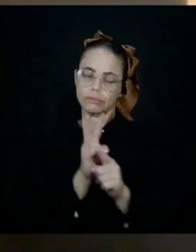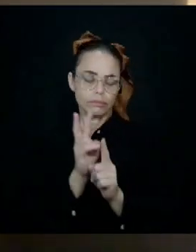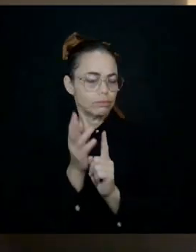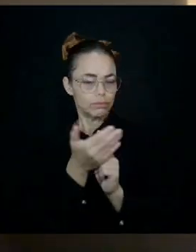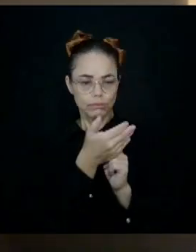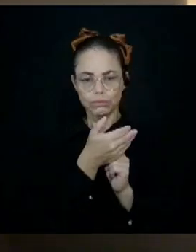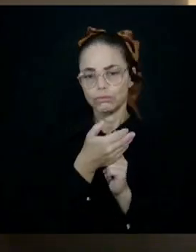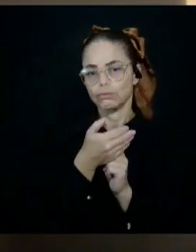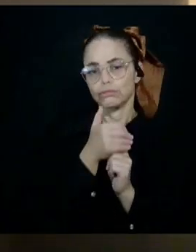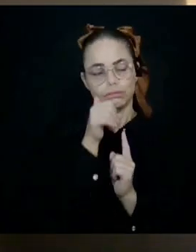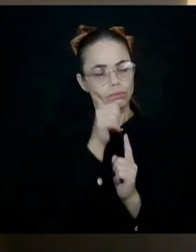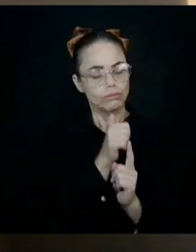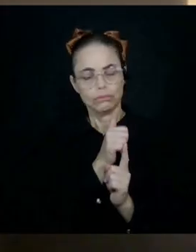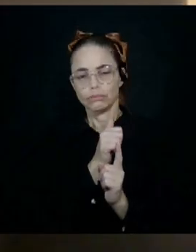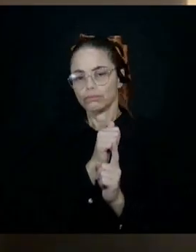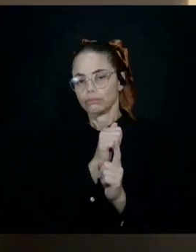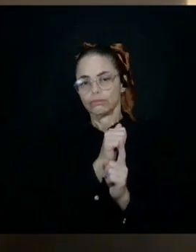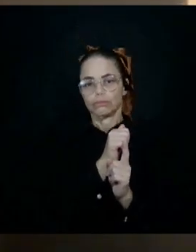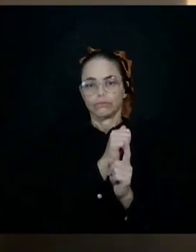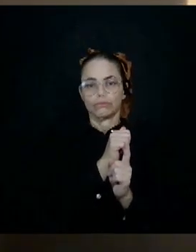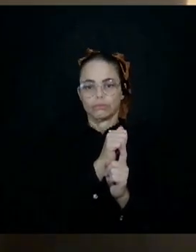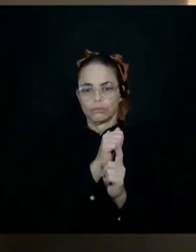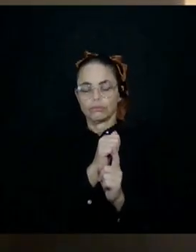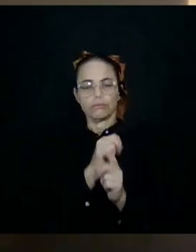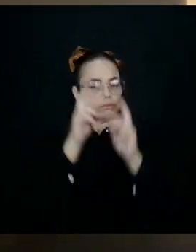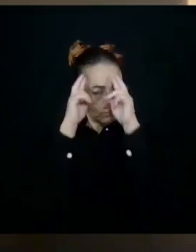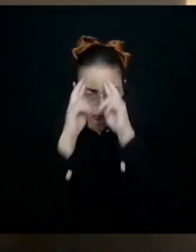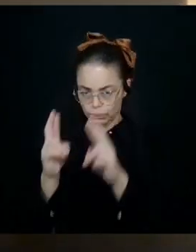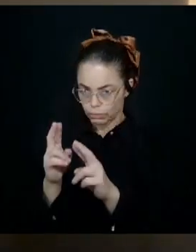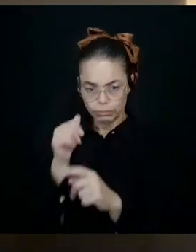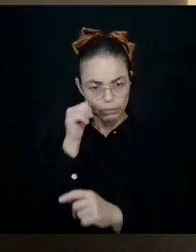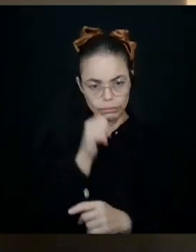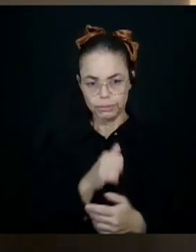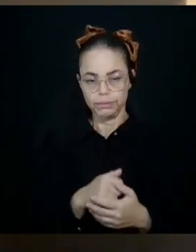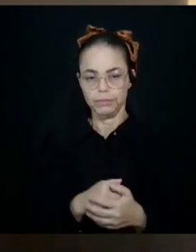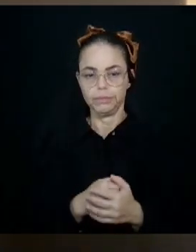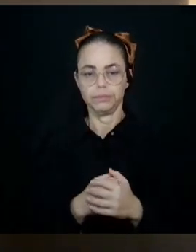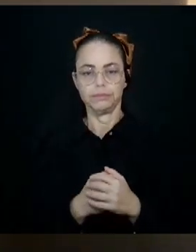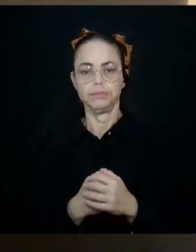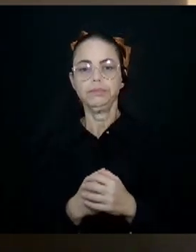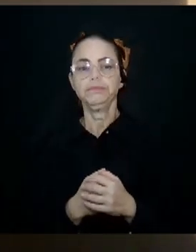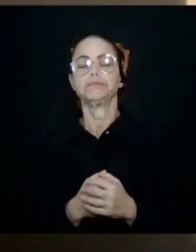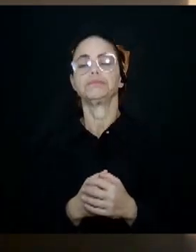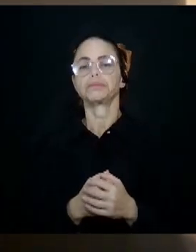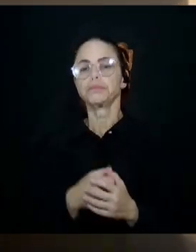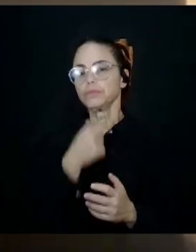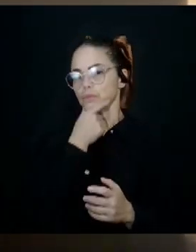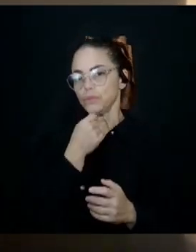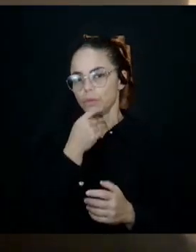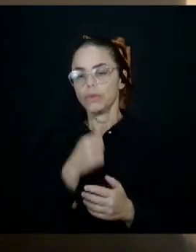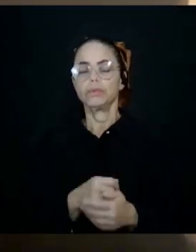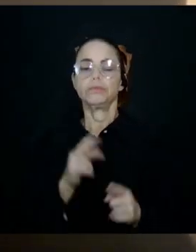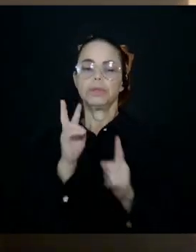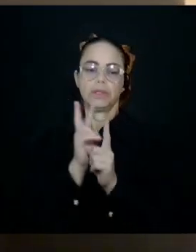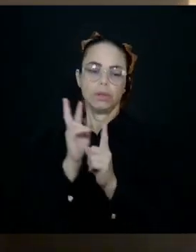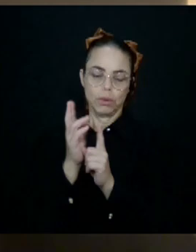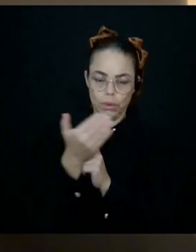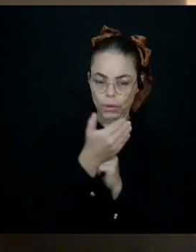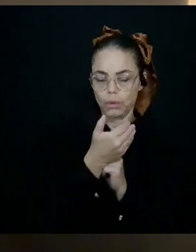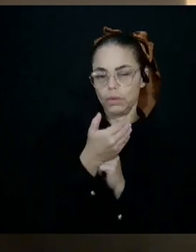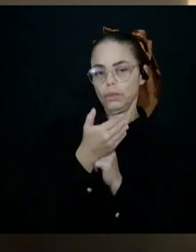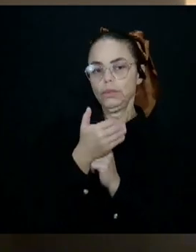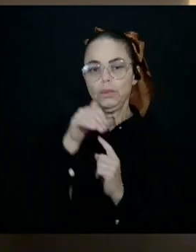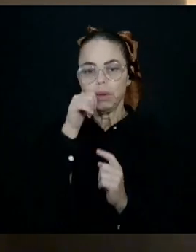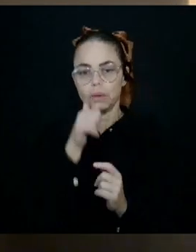é uma pessoa que desrespeita uma mulher e tudo mais. E isso, os homens, além de proteger as mulheres,